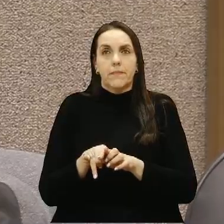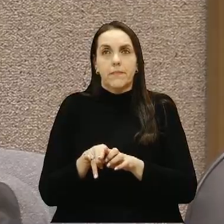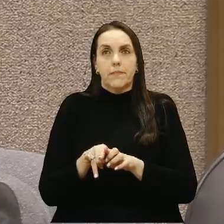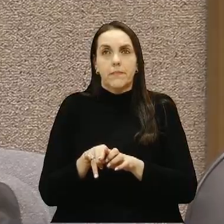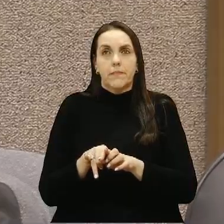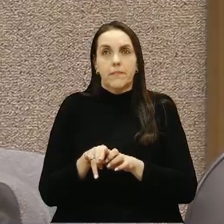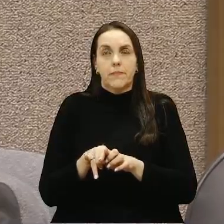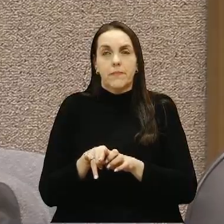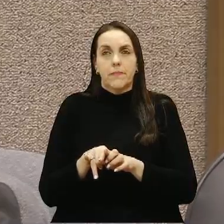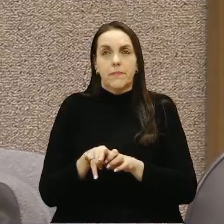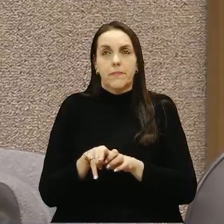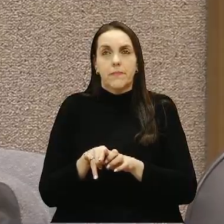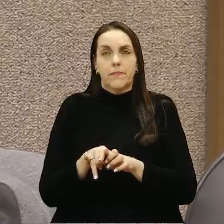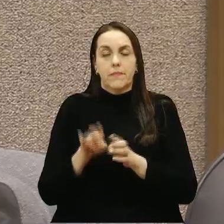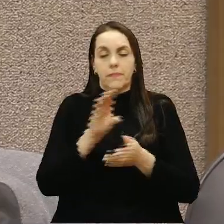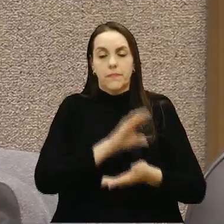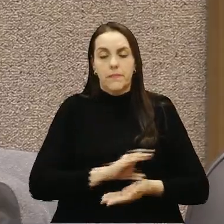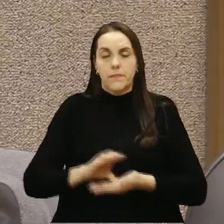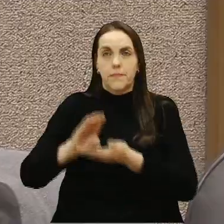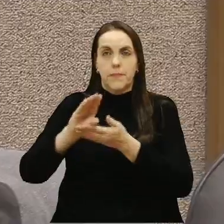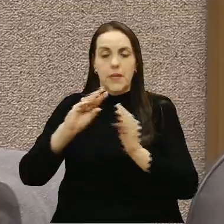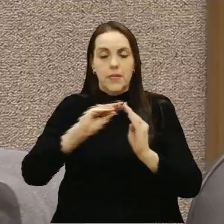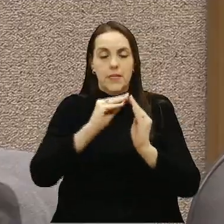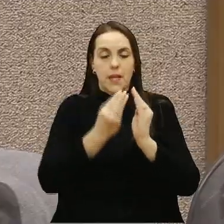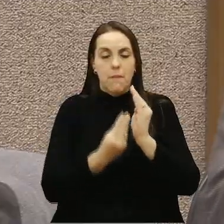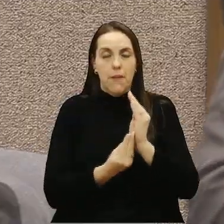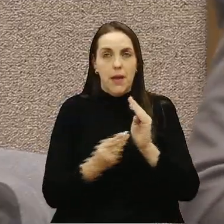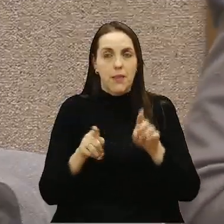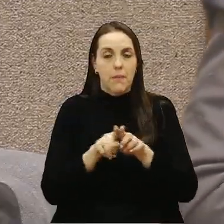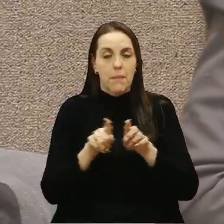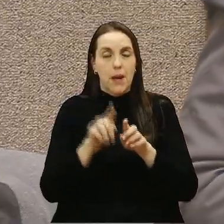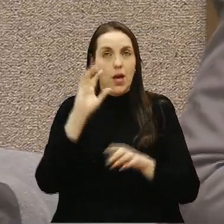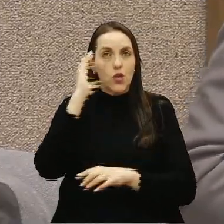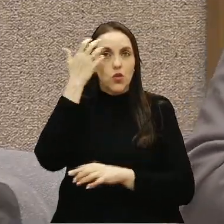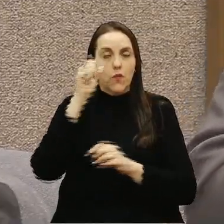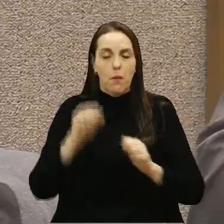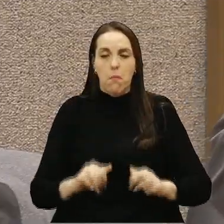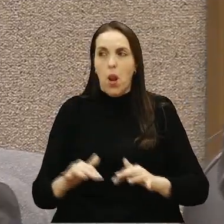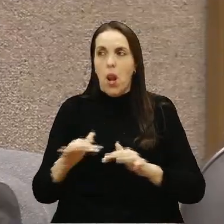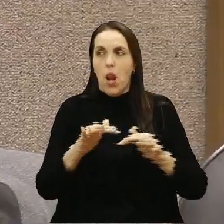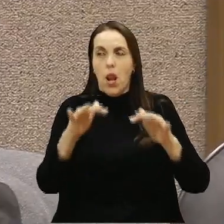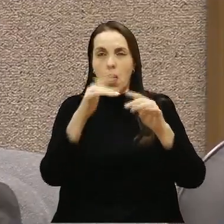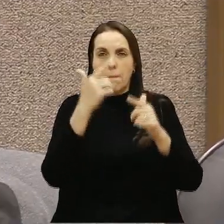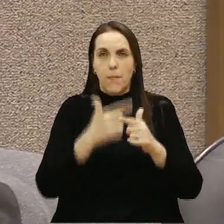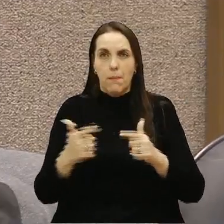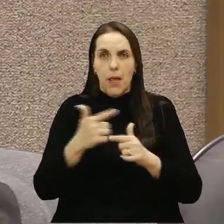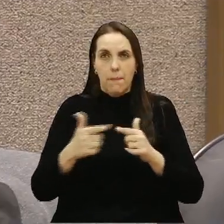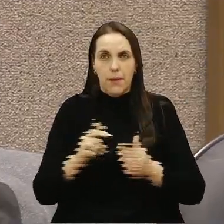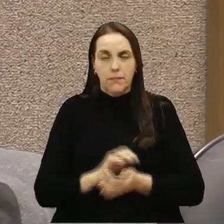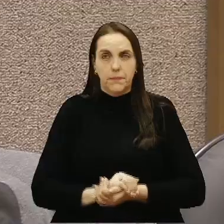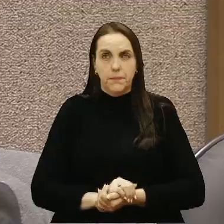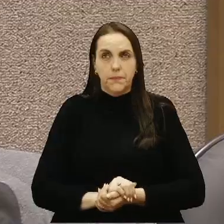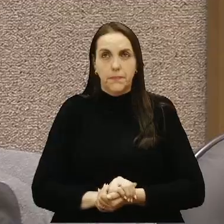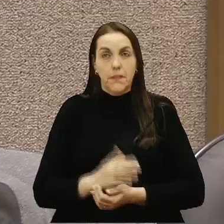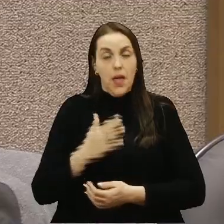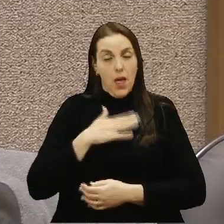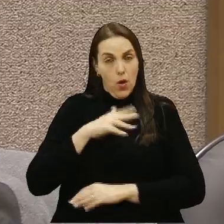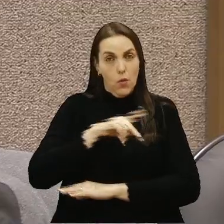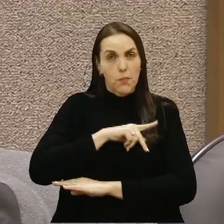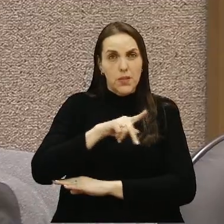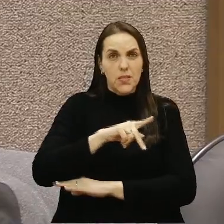o repasse dos recursos do SAMAI para resolver os problemas de alagamentos. Olha, eu fui presidente